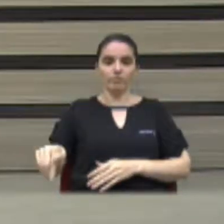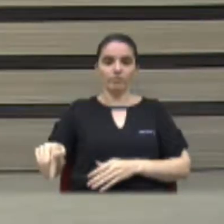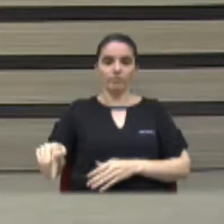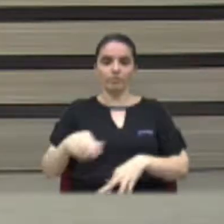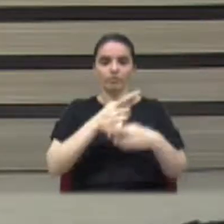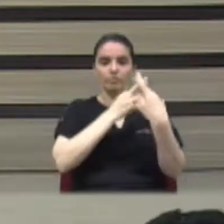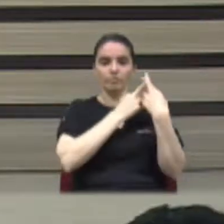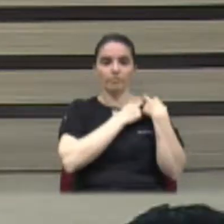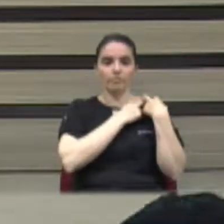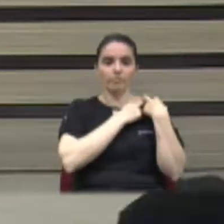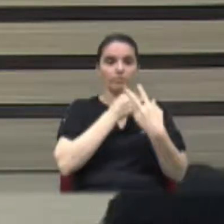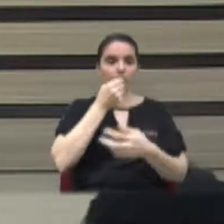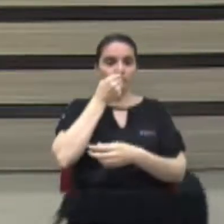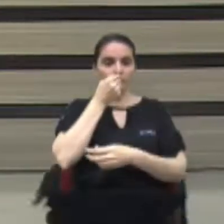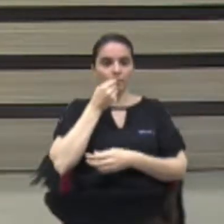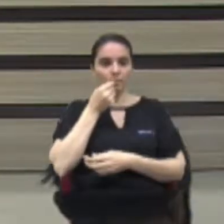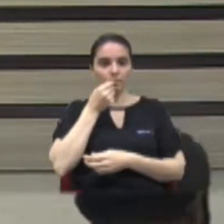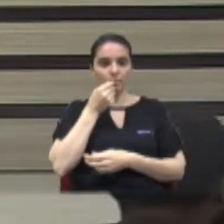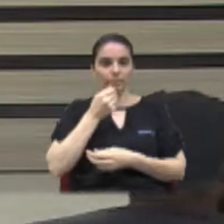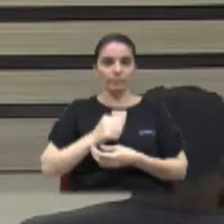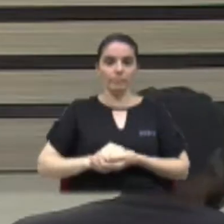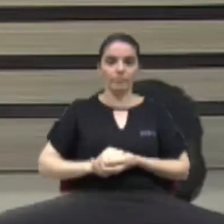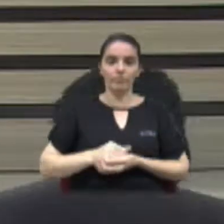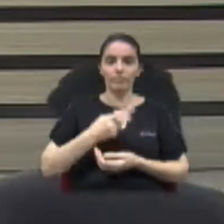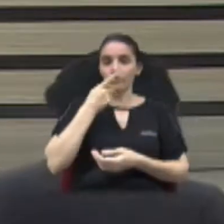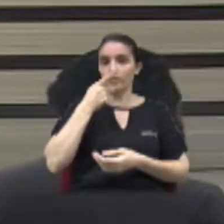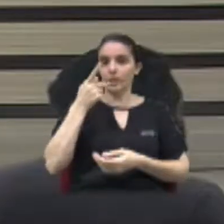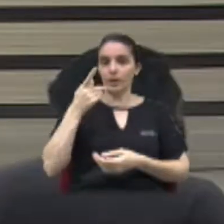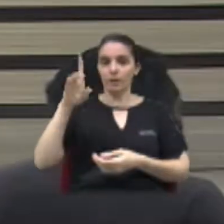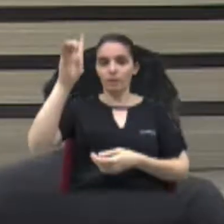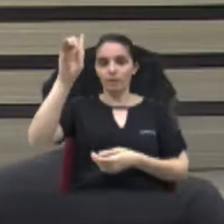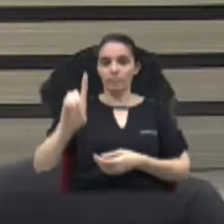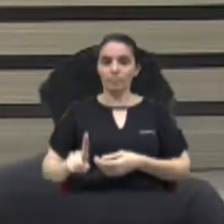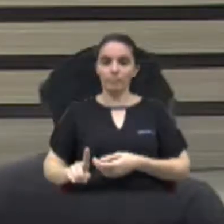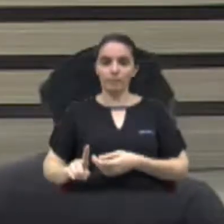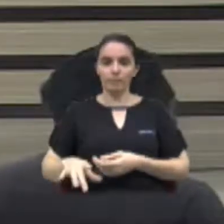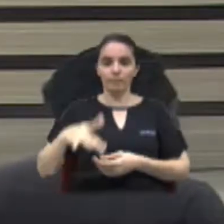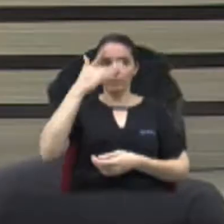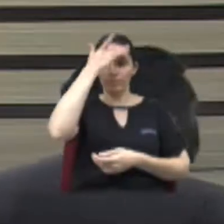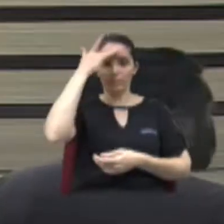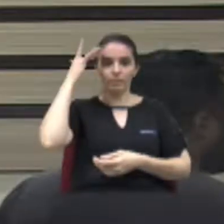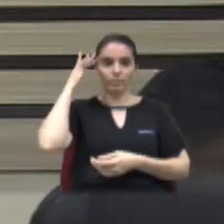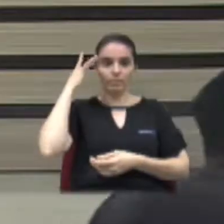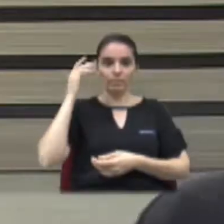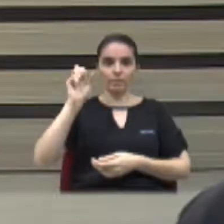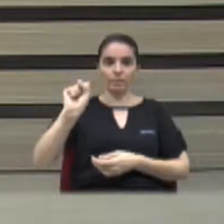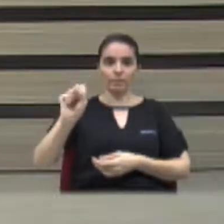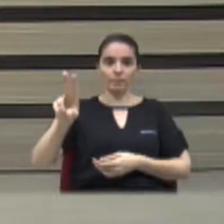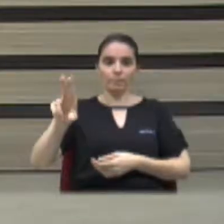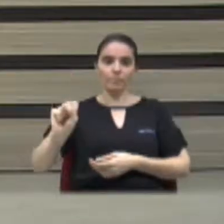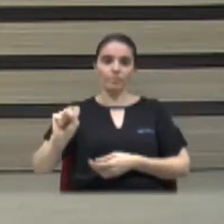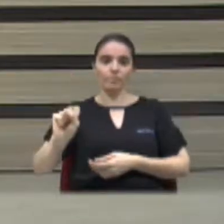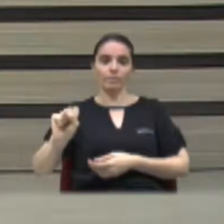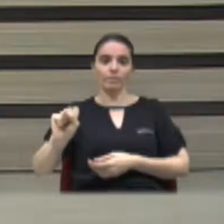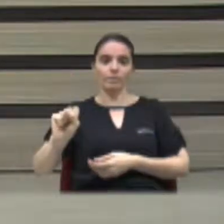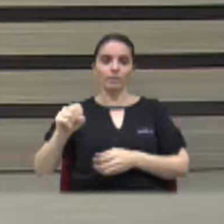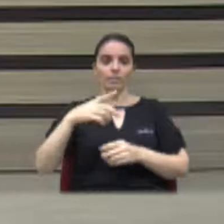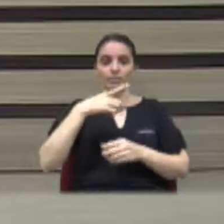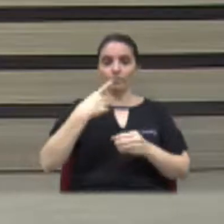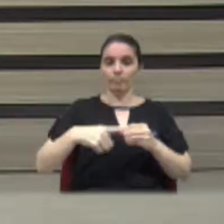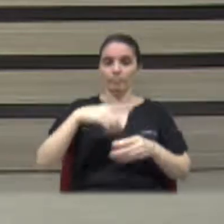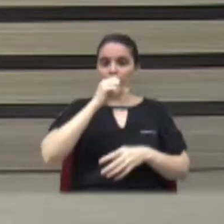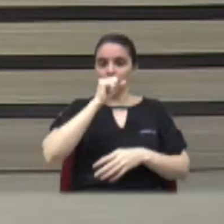278/2017, de autoria do novo vereador Estevão Nogueira, que dispõe sobre a instituição do direito aos usuários da rede do Sistema